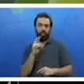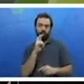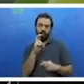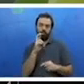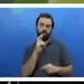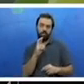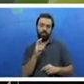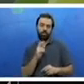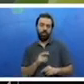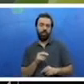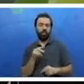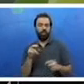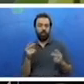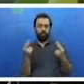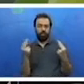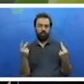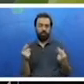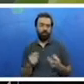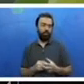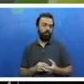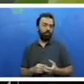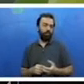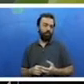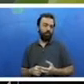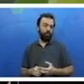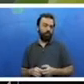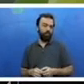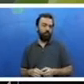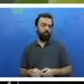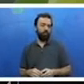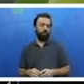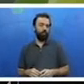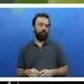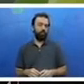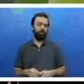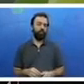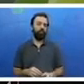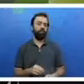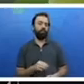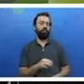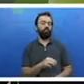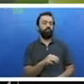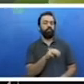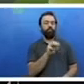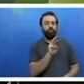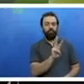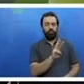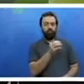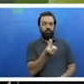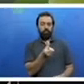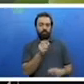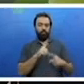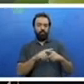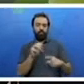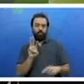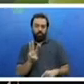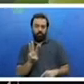Então vamos lá. Primeiro produto, 36 vezes 3.